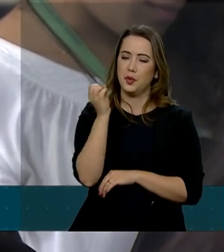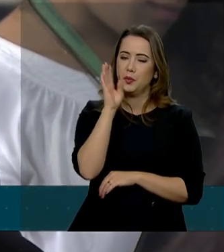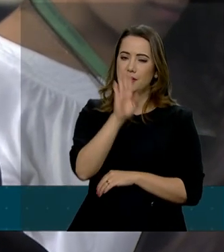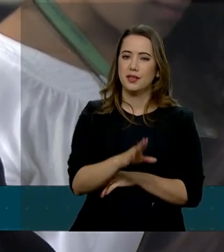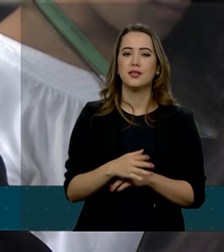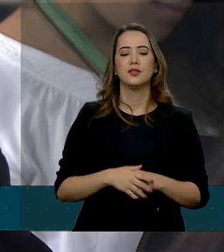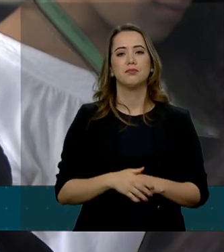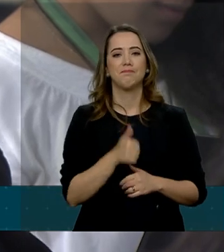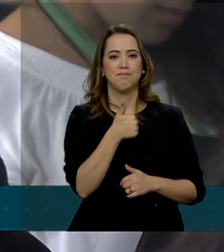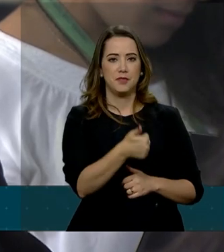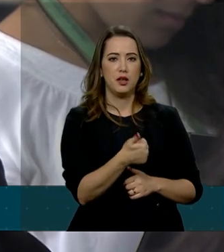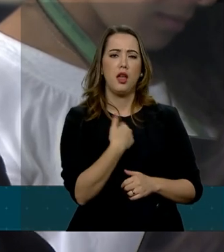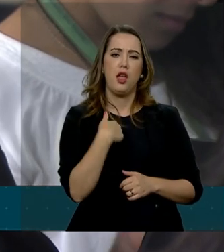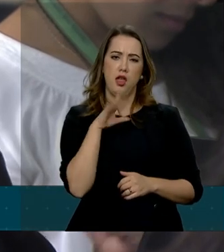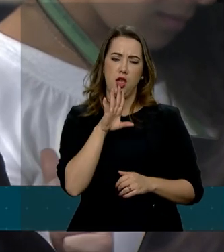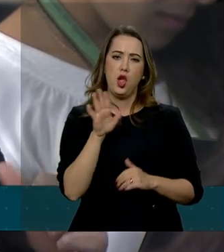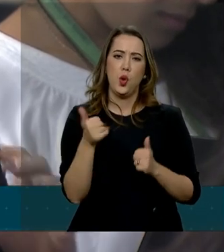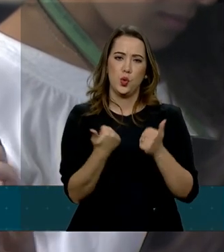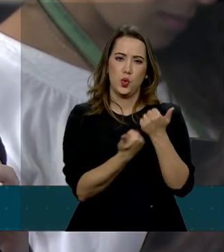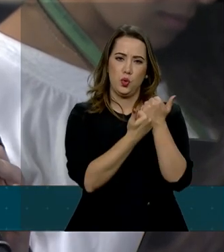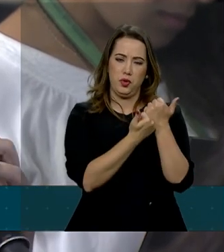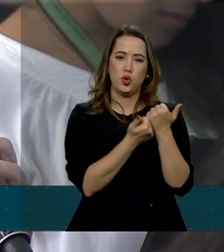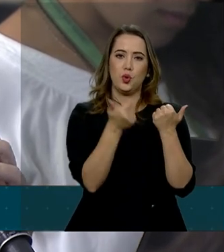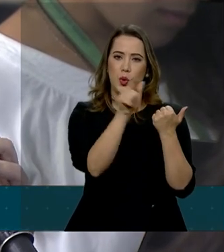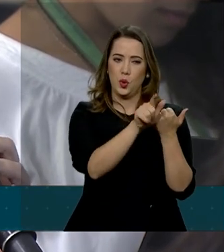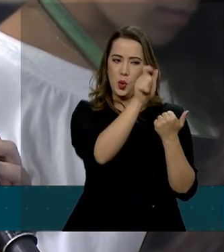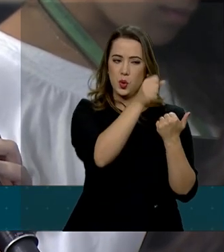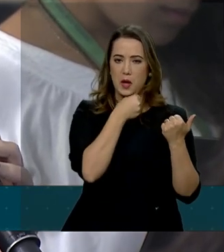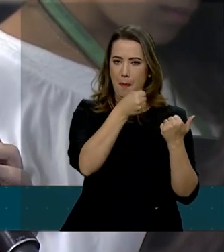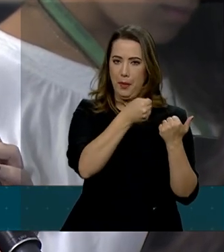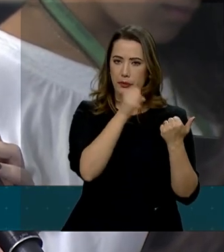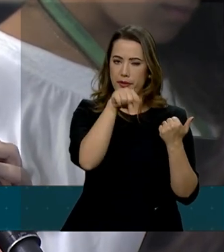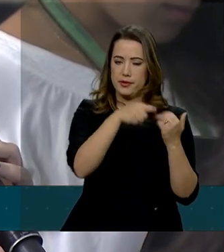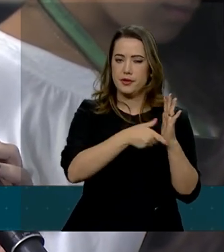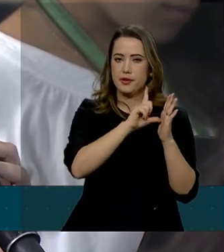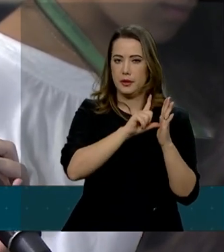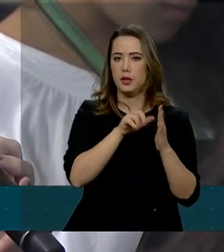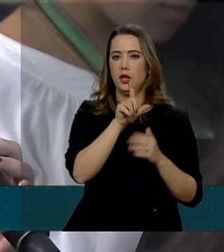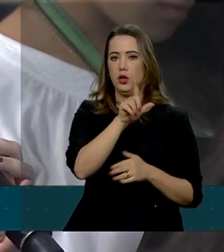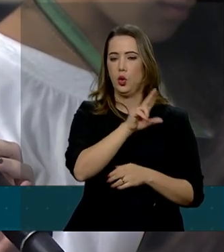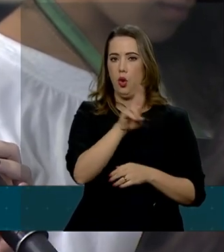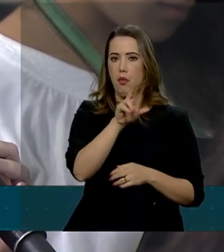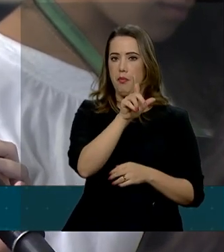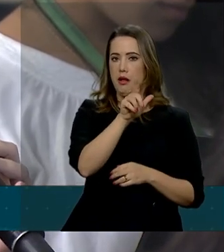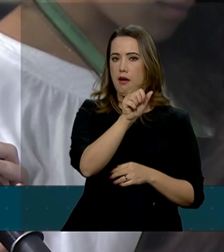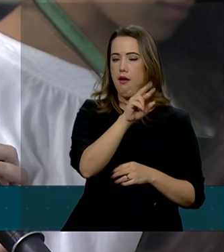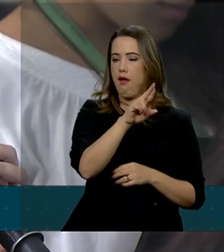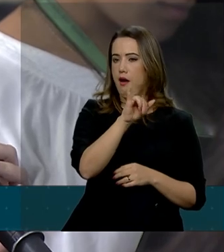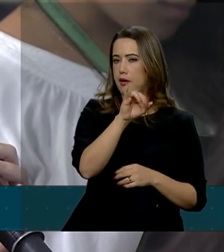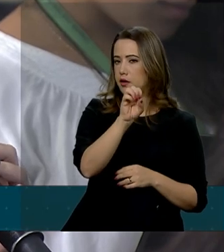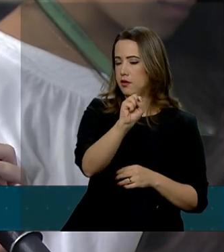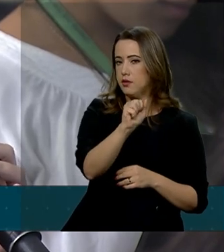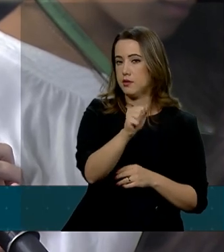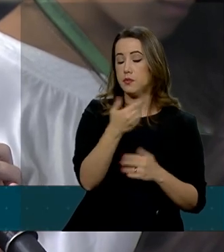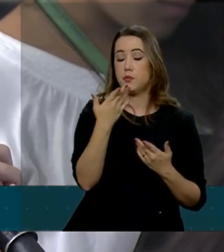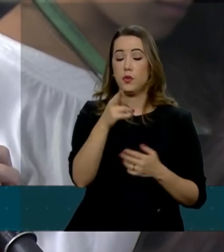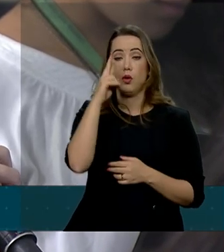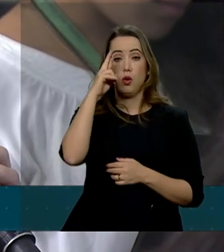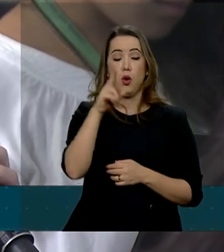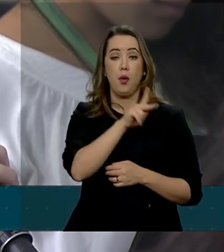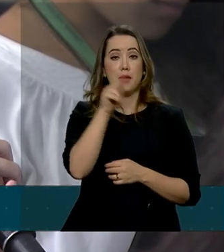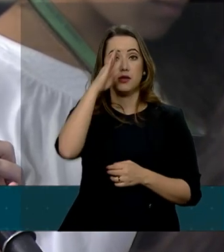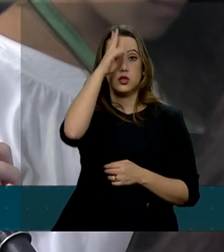normalmente é o senhor presidente falou mas seria nápoles que hoje divulgar novos dados sobre a questão do